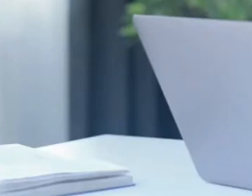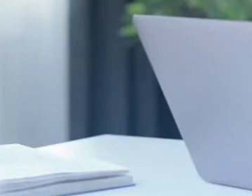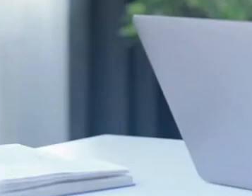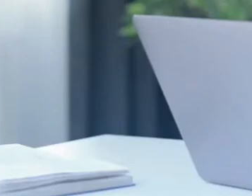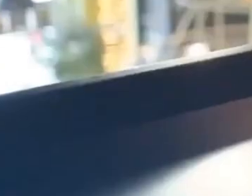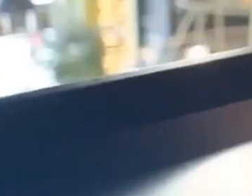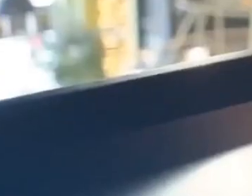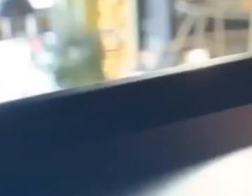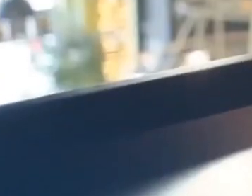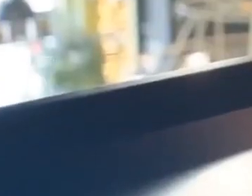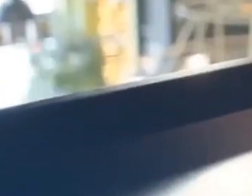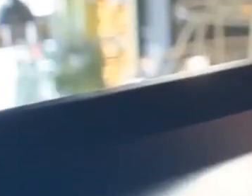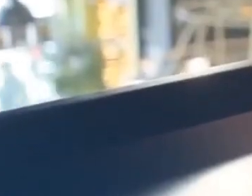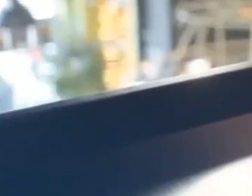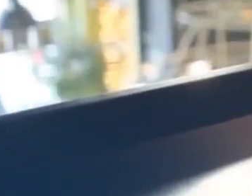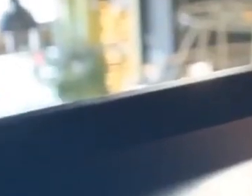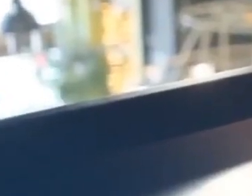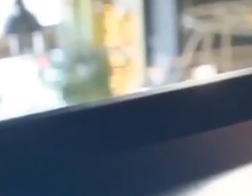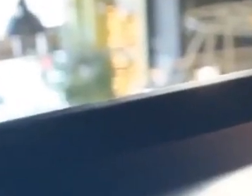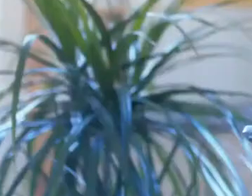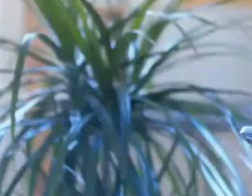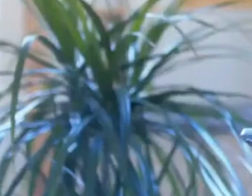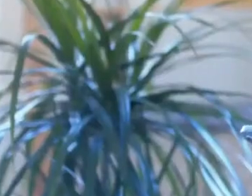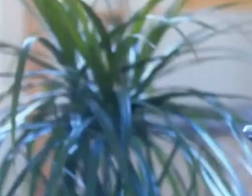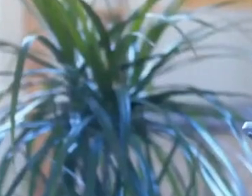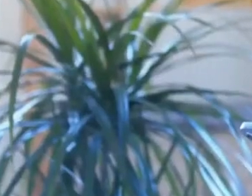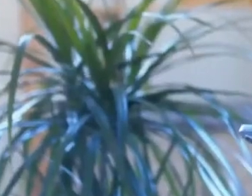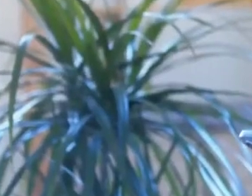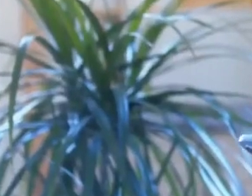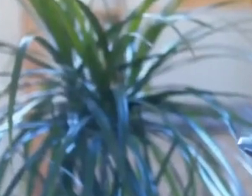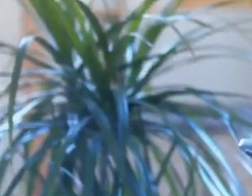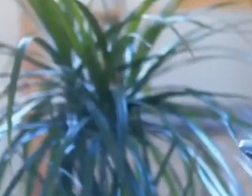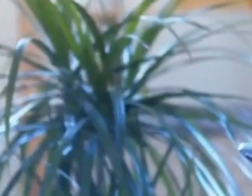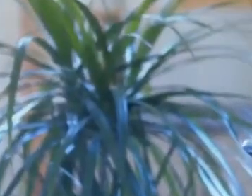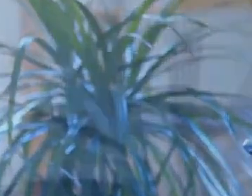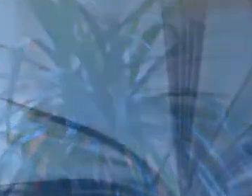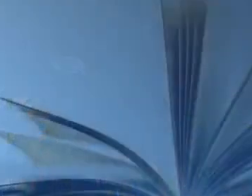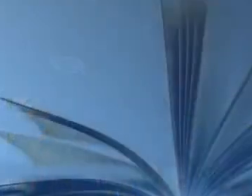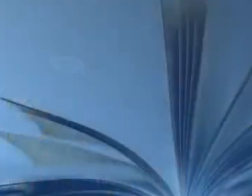nossa forma de transmitir esperança, conhecimento e alegria.